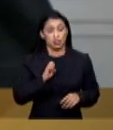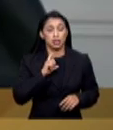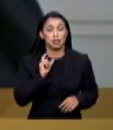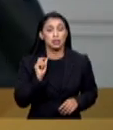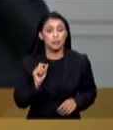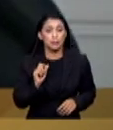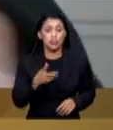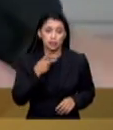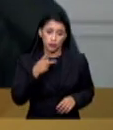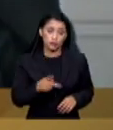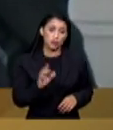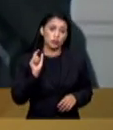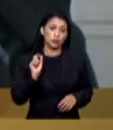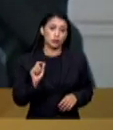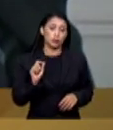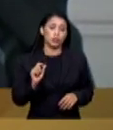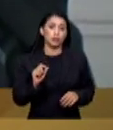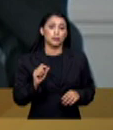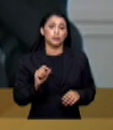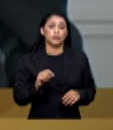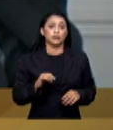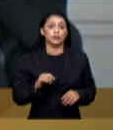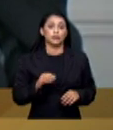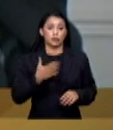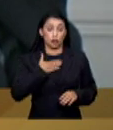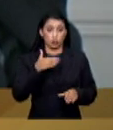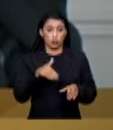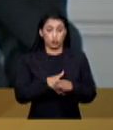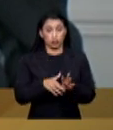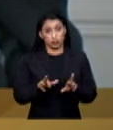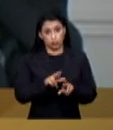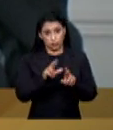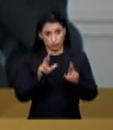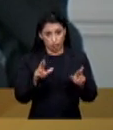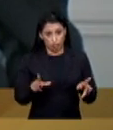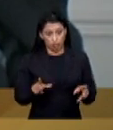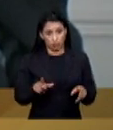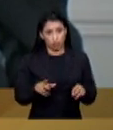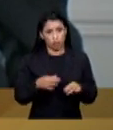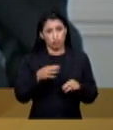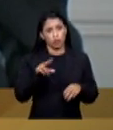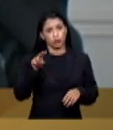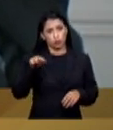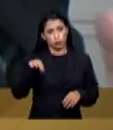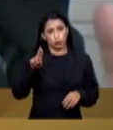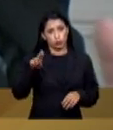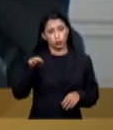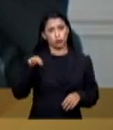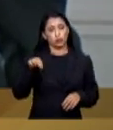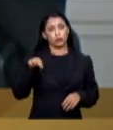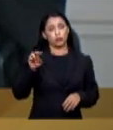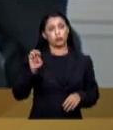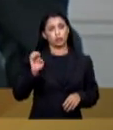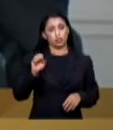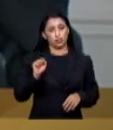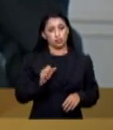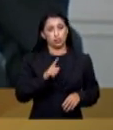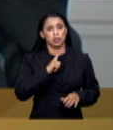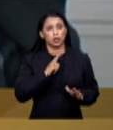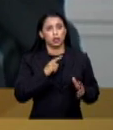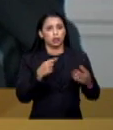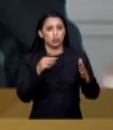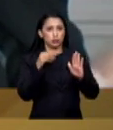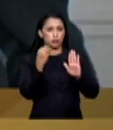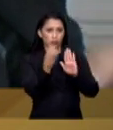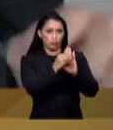até porque vai ser a diferença de meu voto em relação ao eminente ministro Nunes Marques, em relação a outros dois